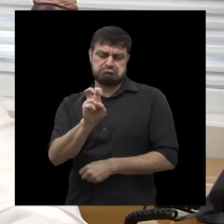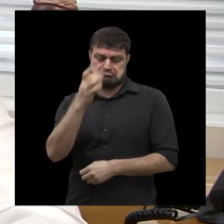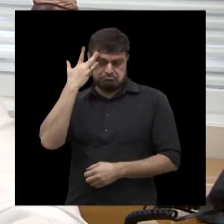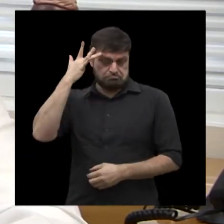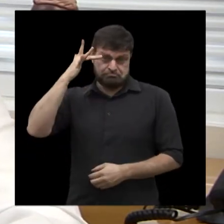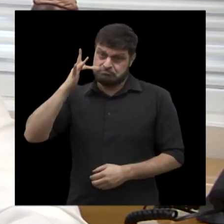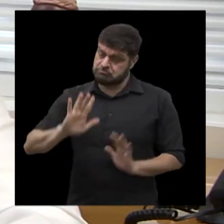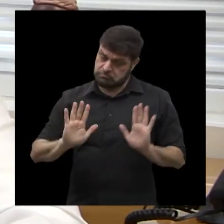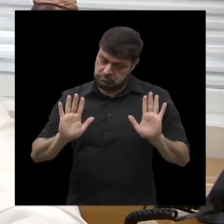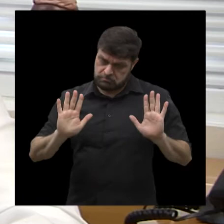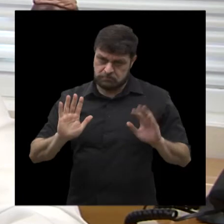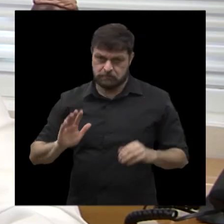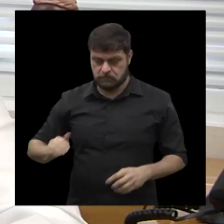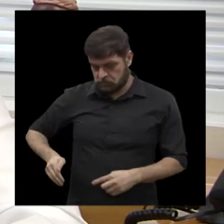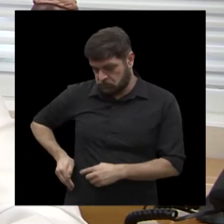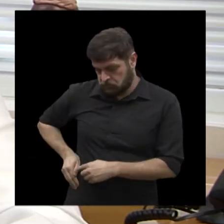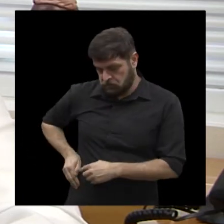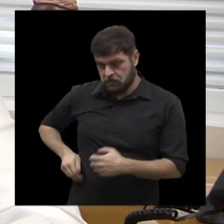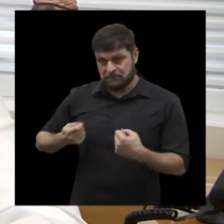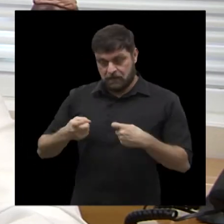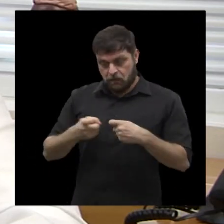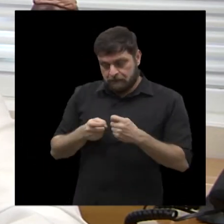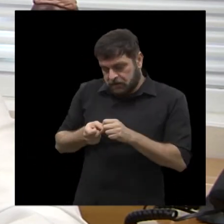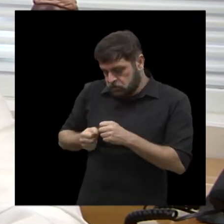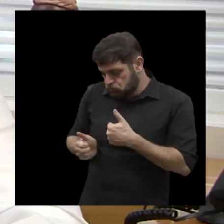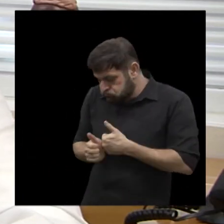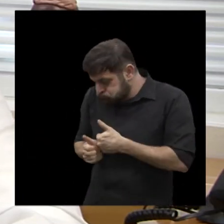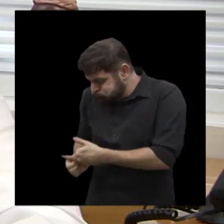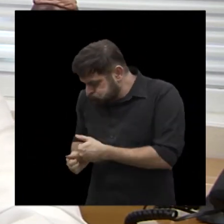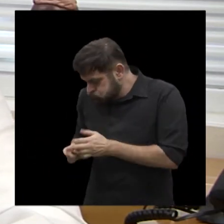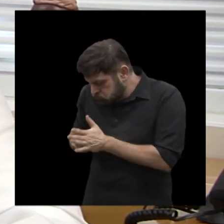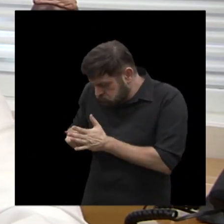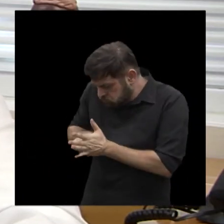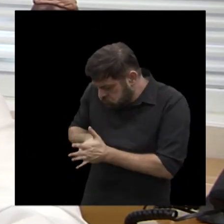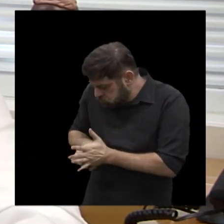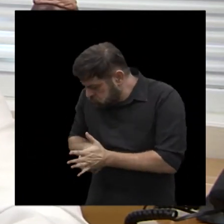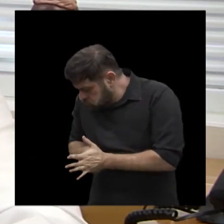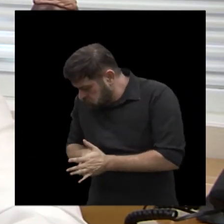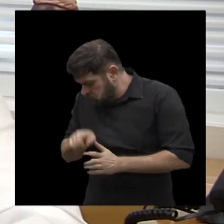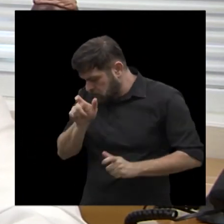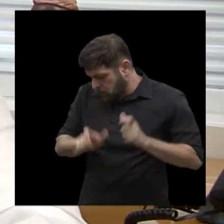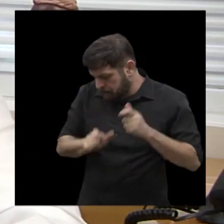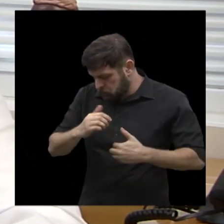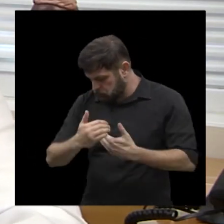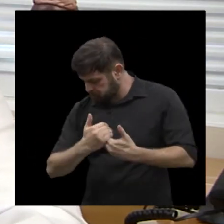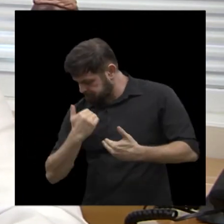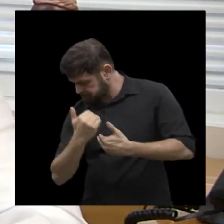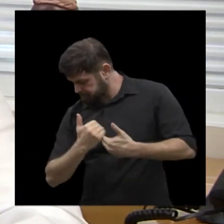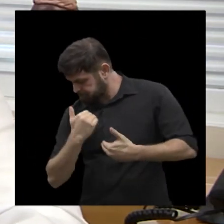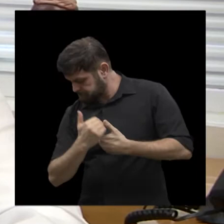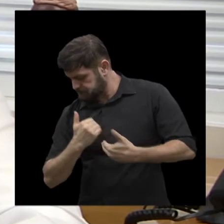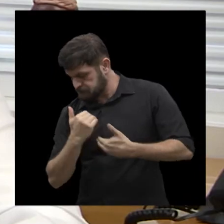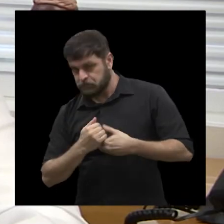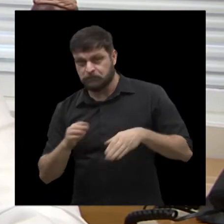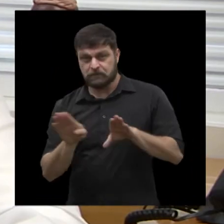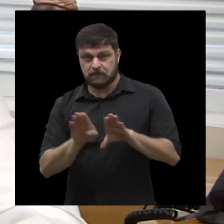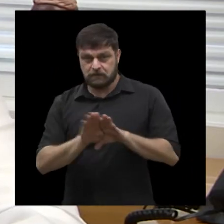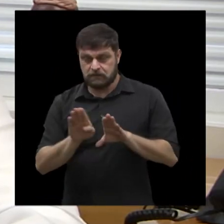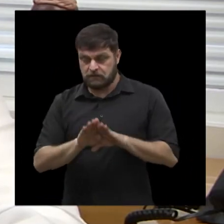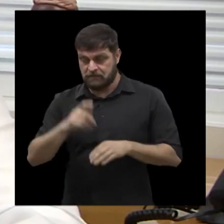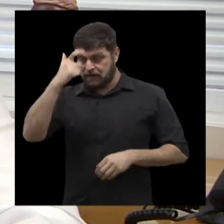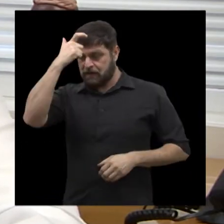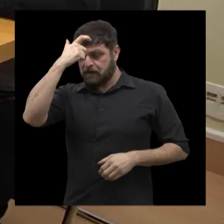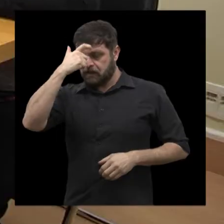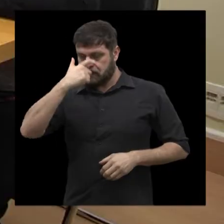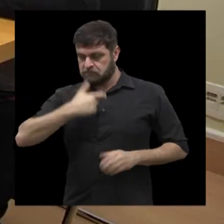depende demais do acompanhamento, né, com alguém que vá te orientar, e mesmo da disciplina